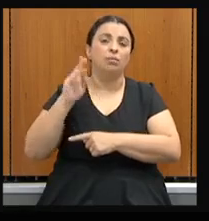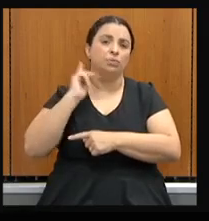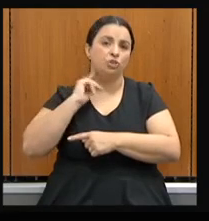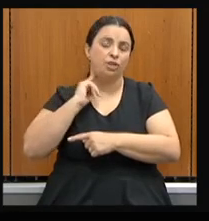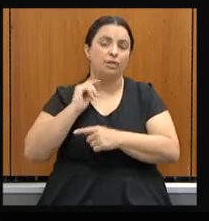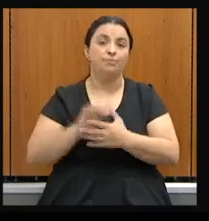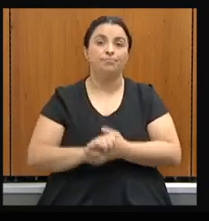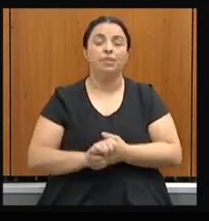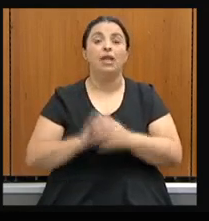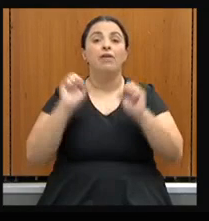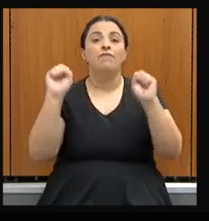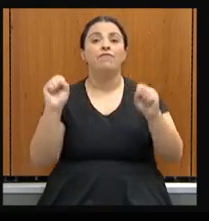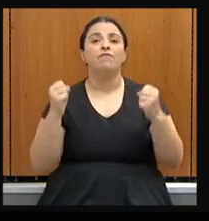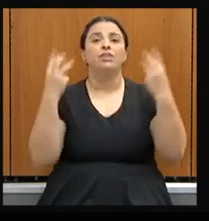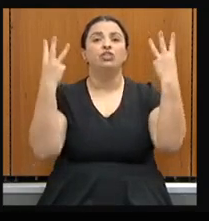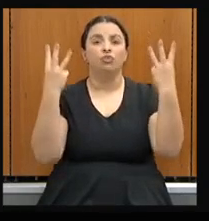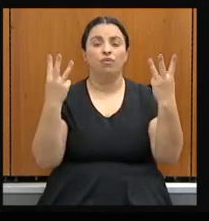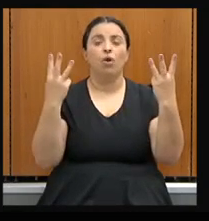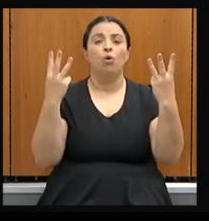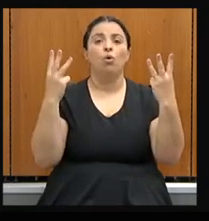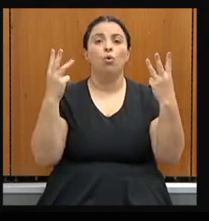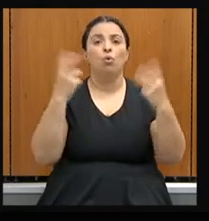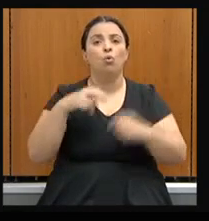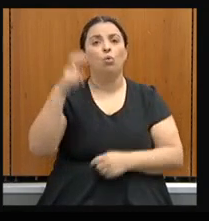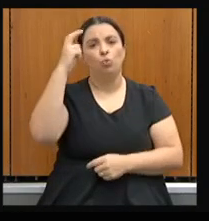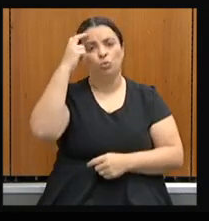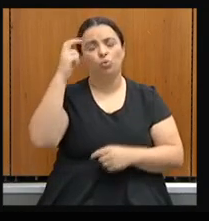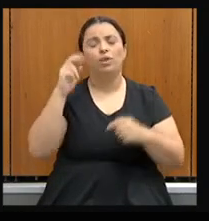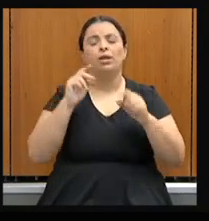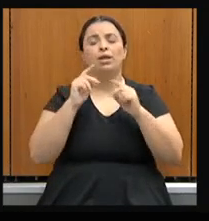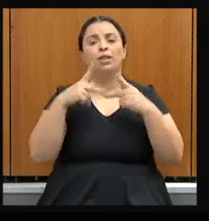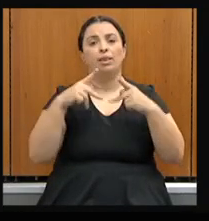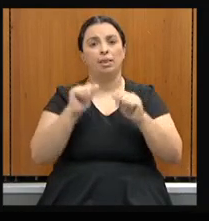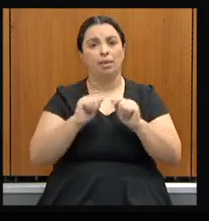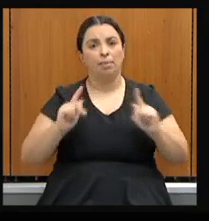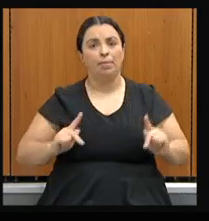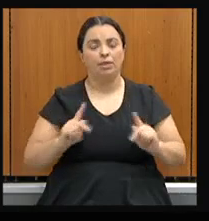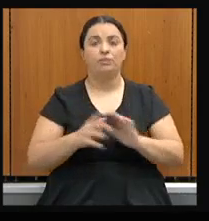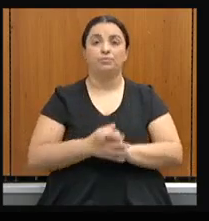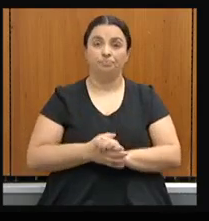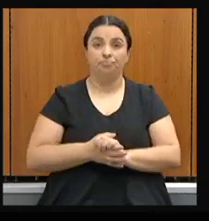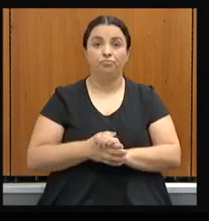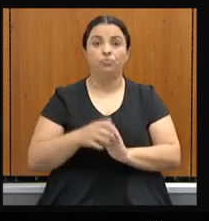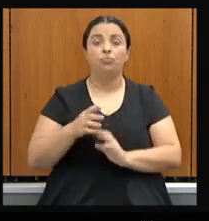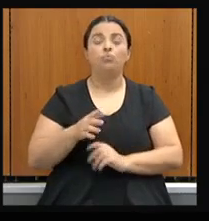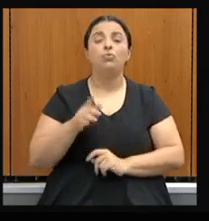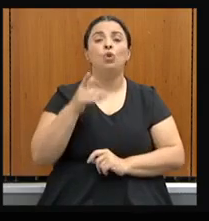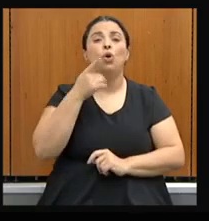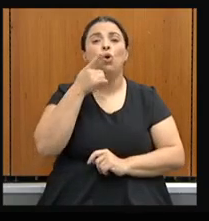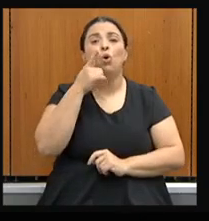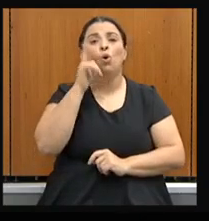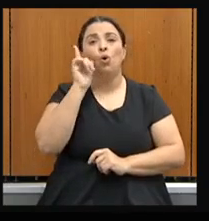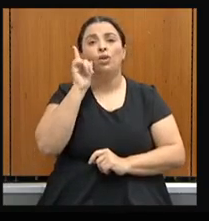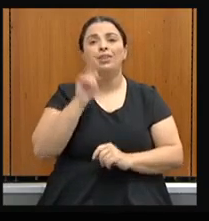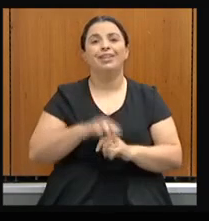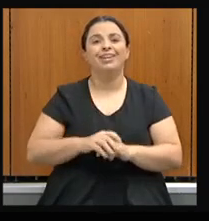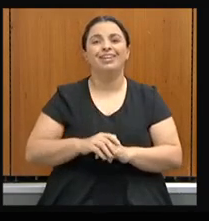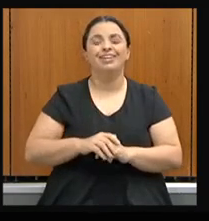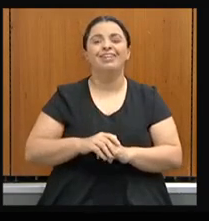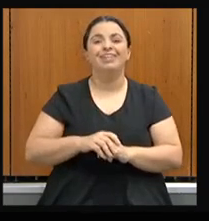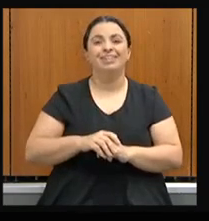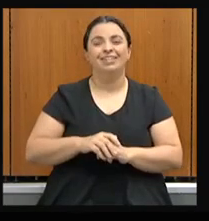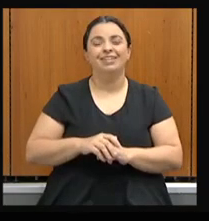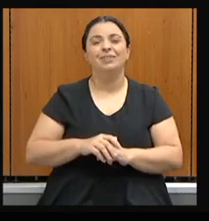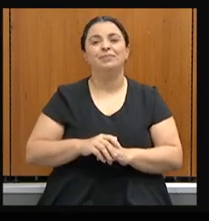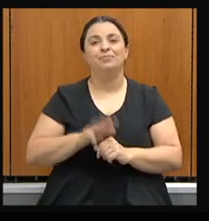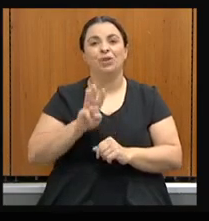Paz, ontem, Wendel, nós lançamos, me permita chamá-lo de Wendel, amigo que